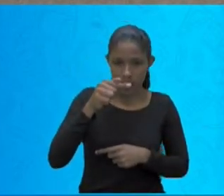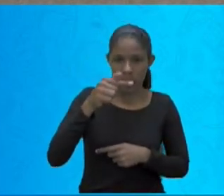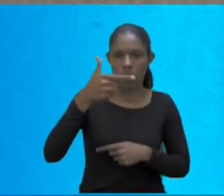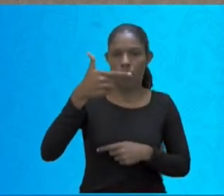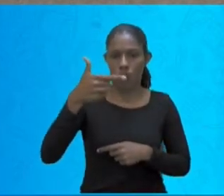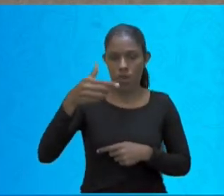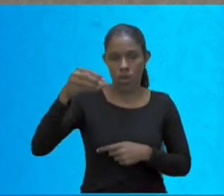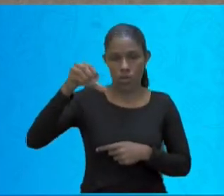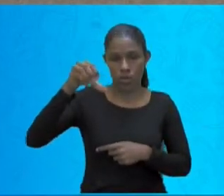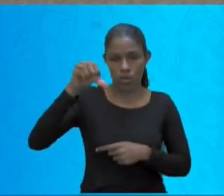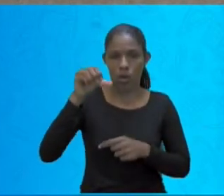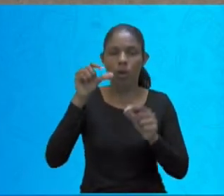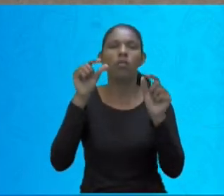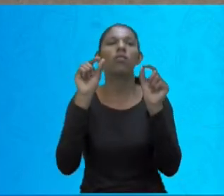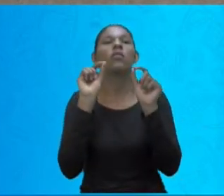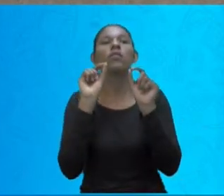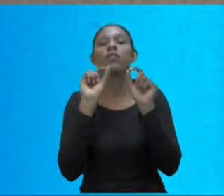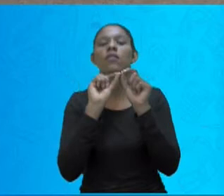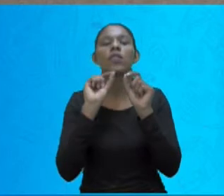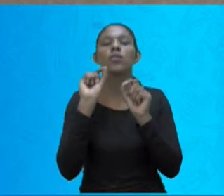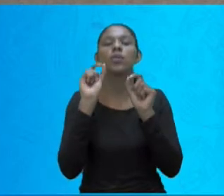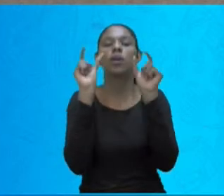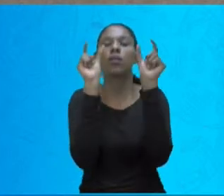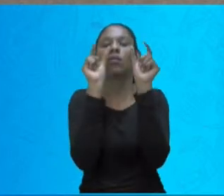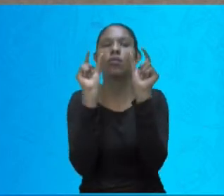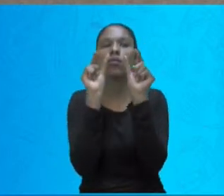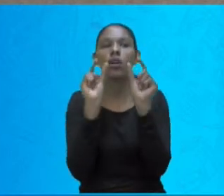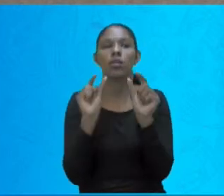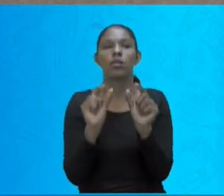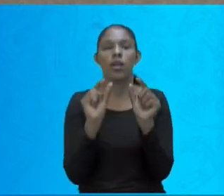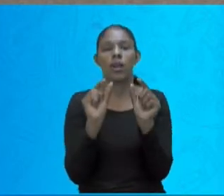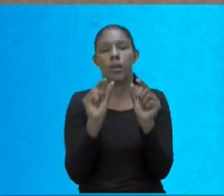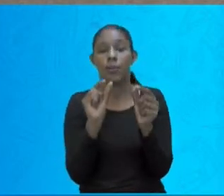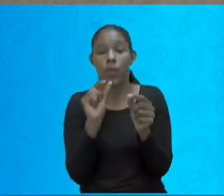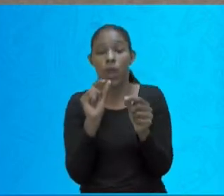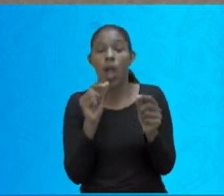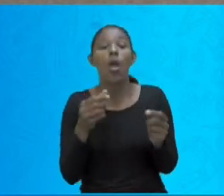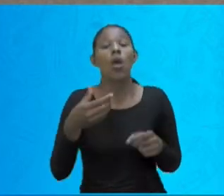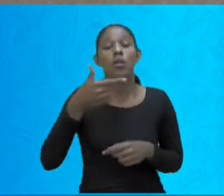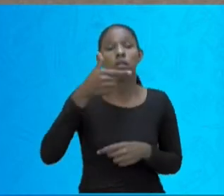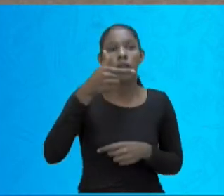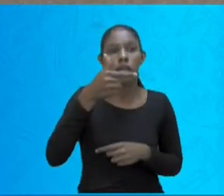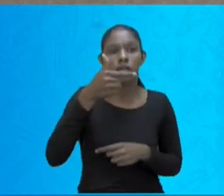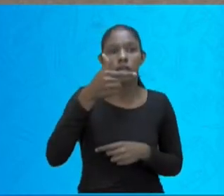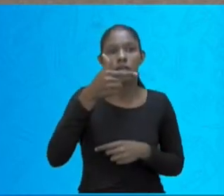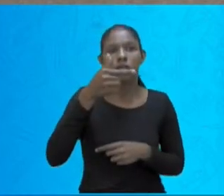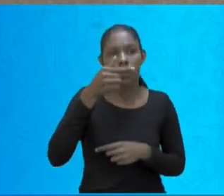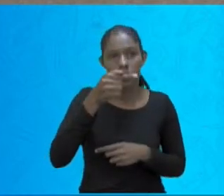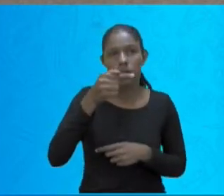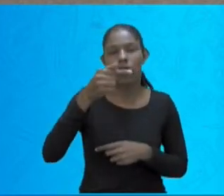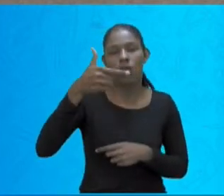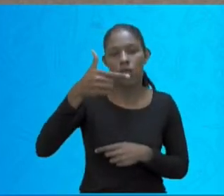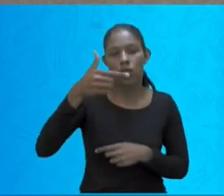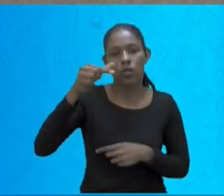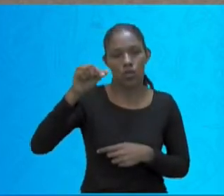não é um número par, eu comecei a fatorar por 3. 729 dividido por